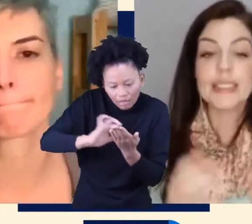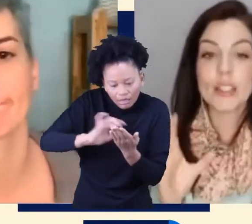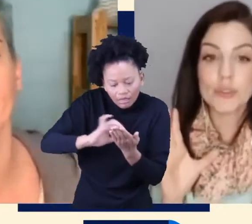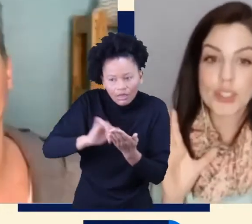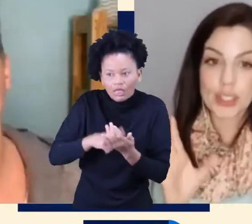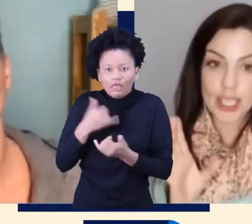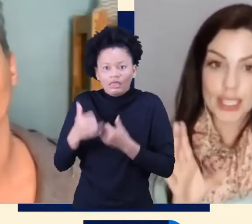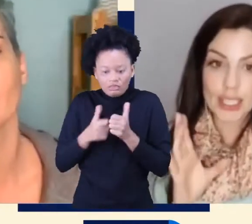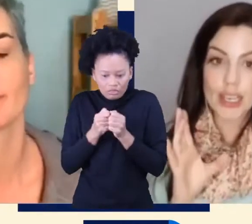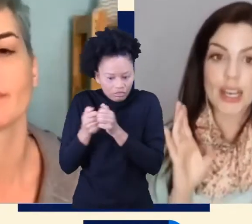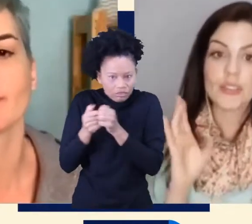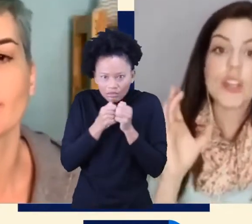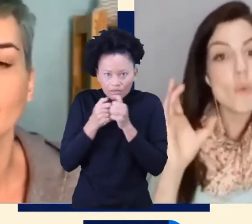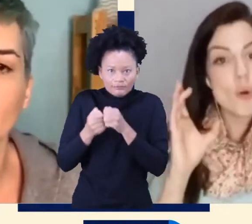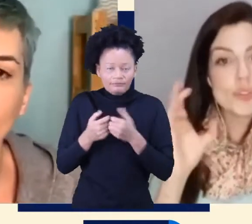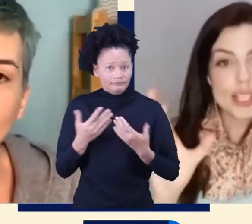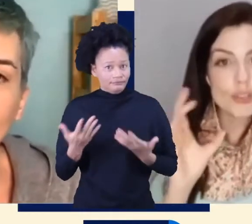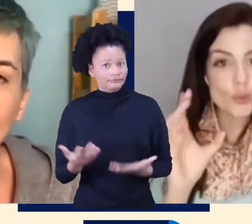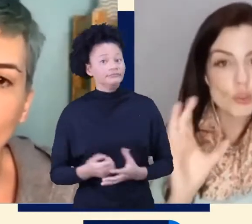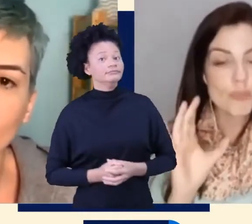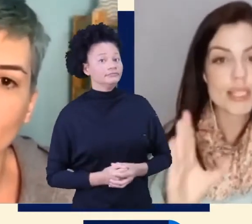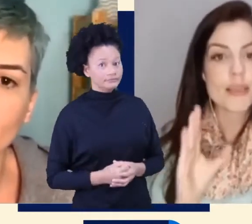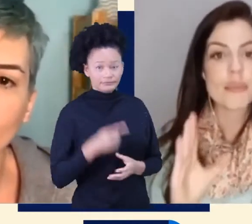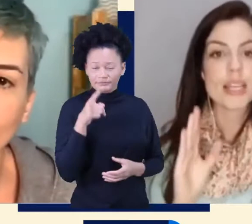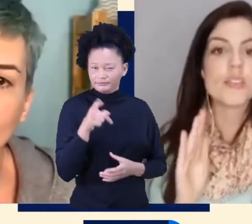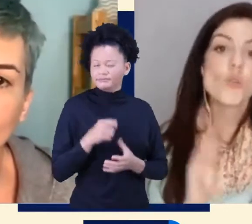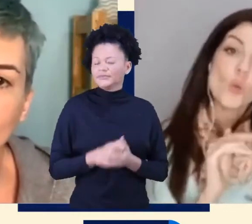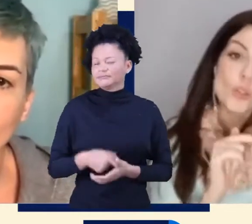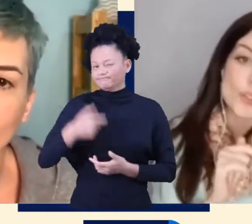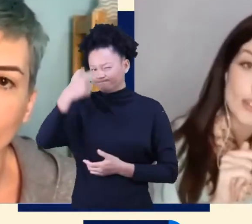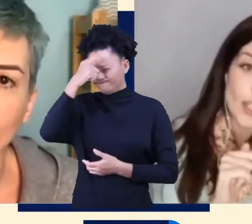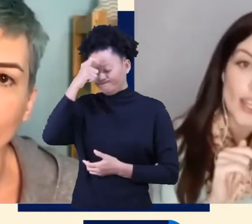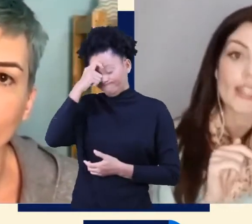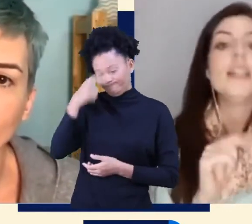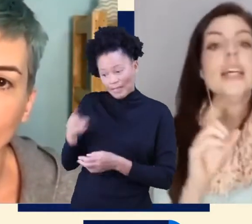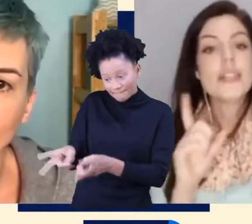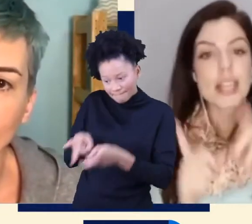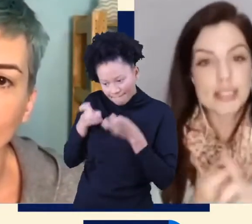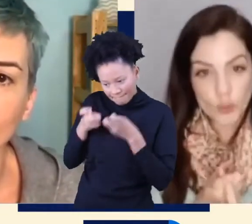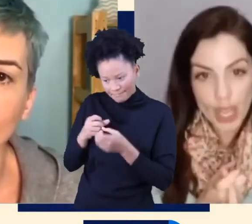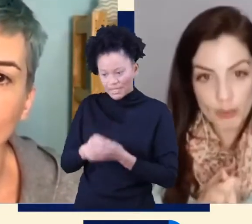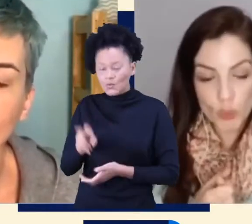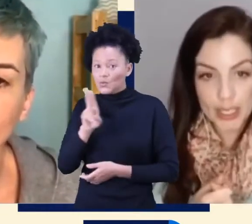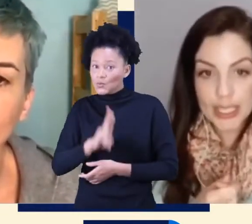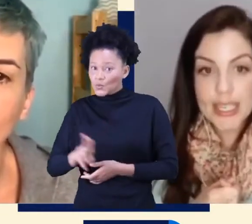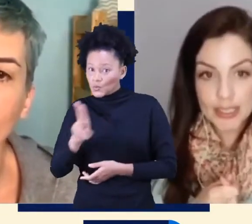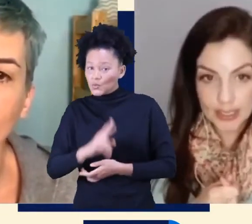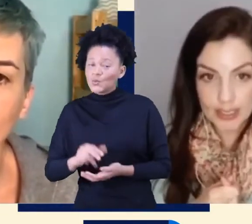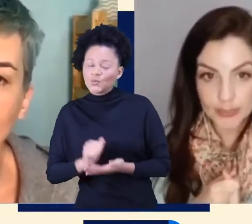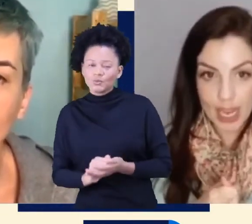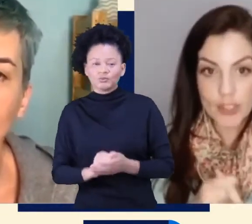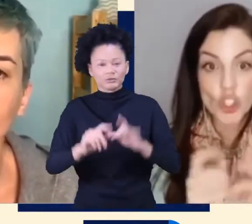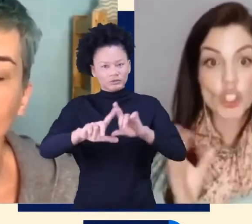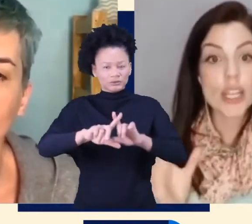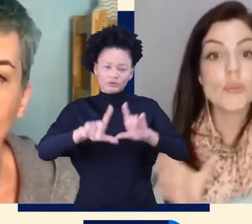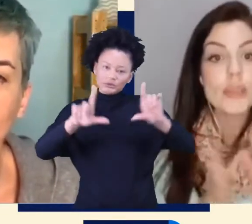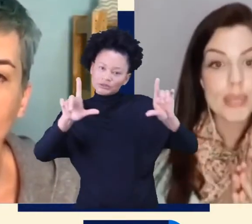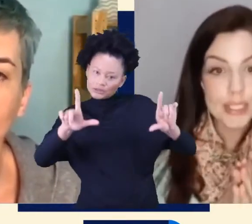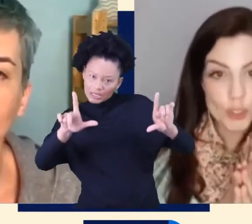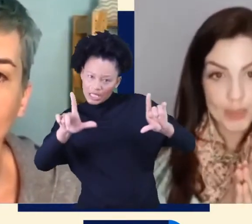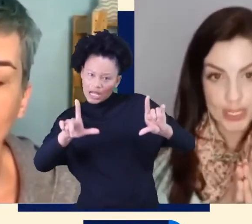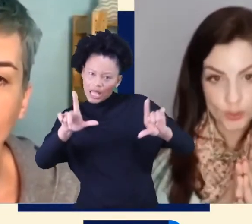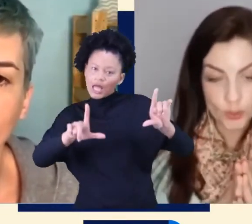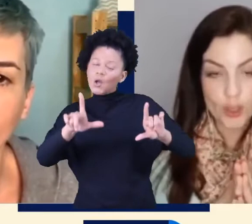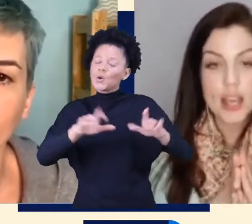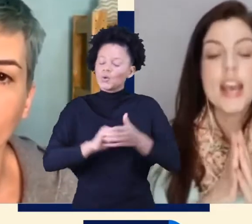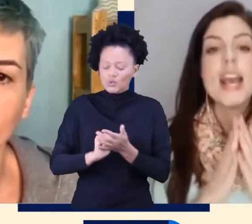Né? Então, você tem que ter o bom senso de perceber se o uso da tela está saudável para a criança. Tá? A gente tem um